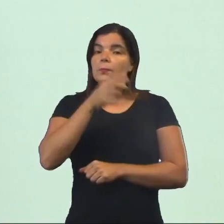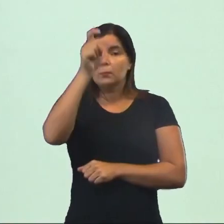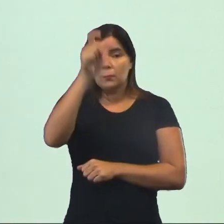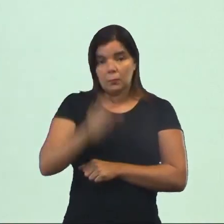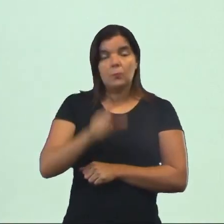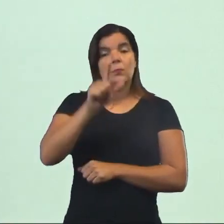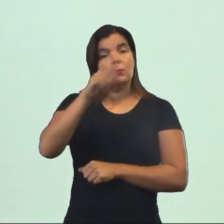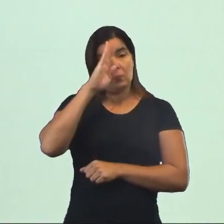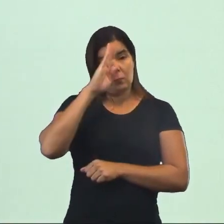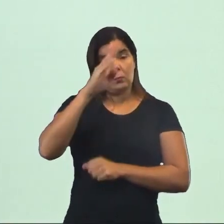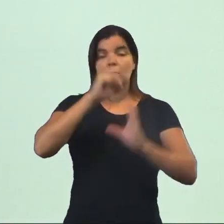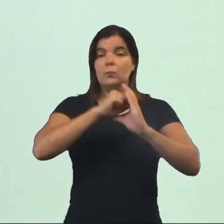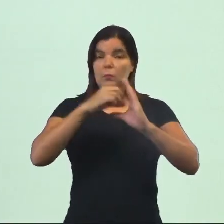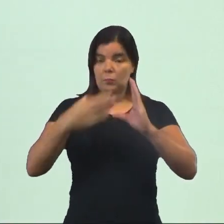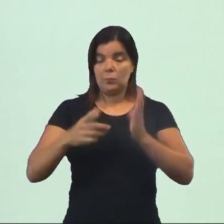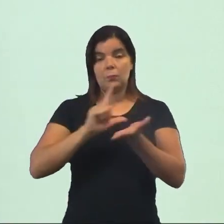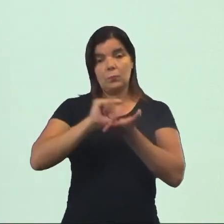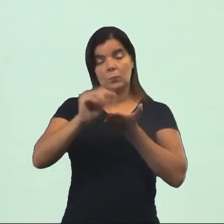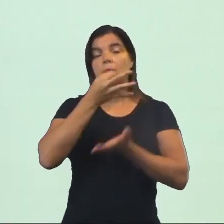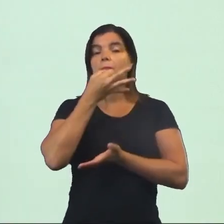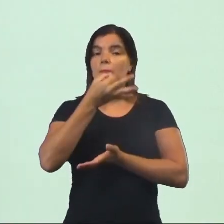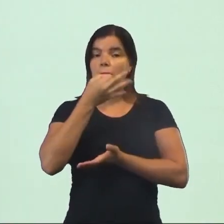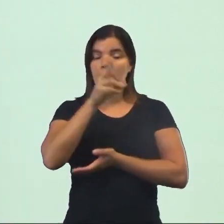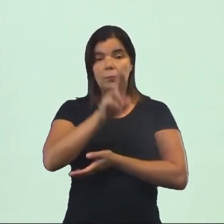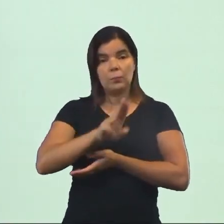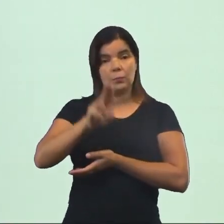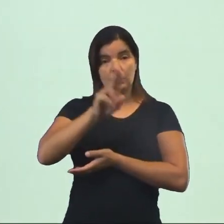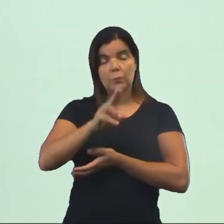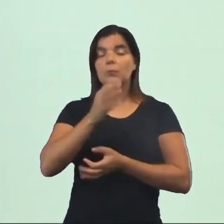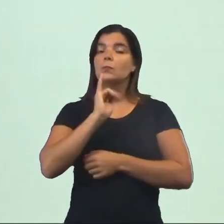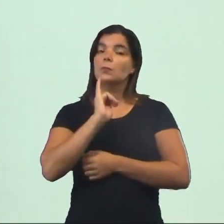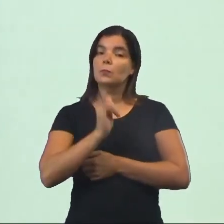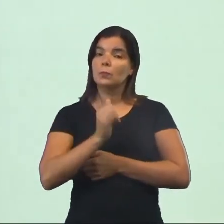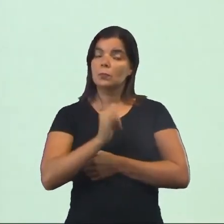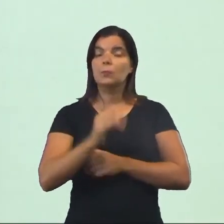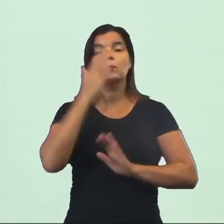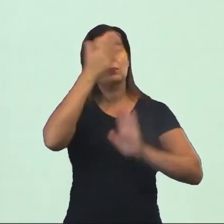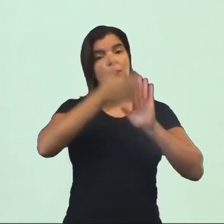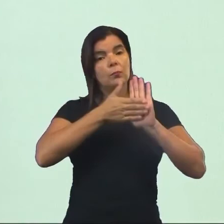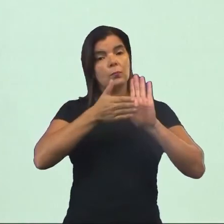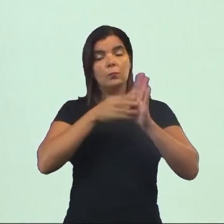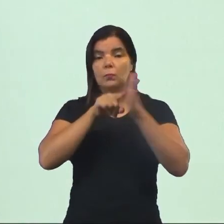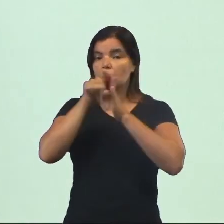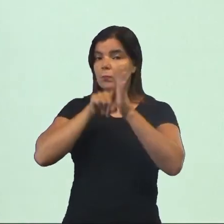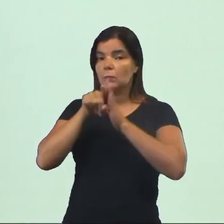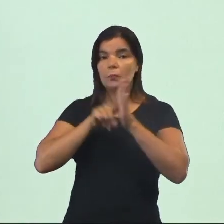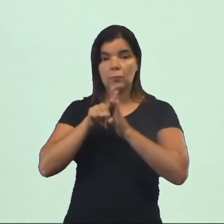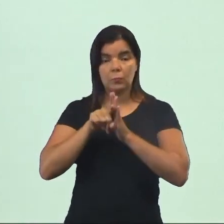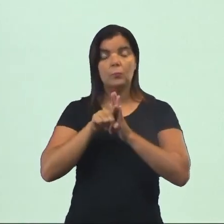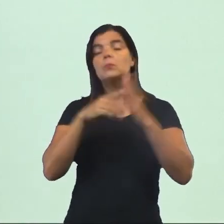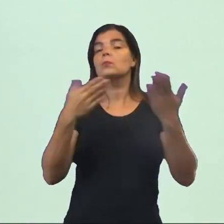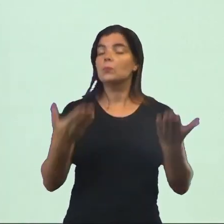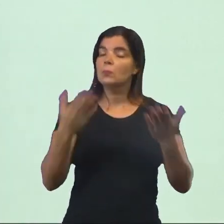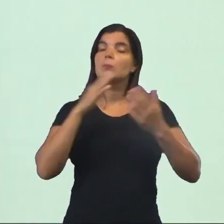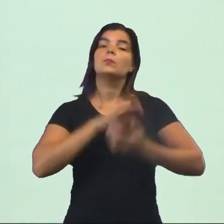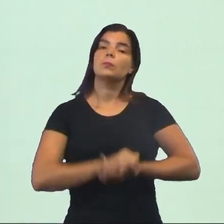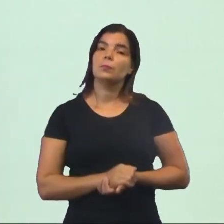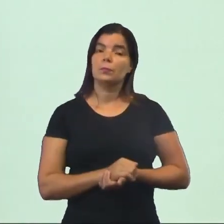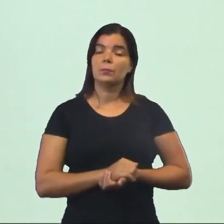uma das principais características do artigo de opinião, o uso de argumentos com fatos, com pesquisas, com dados e